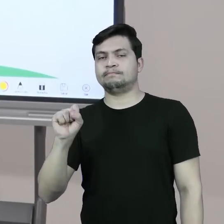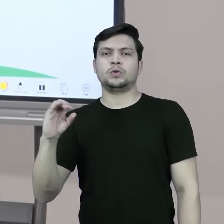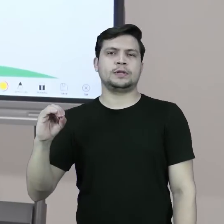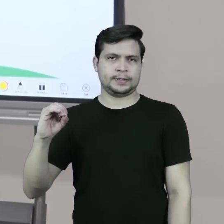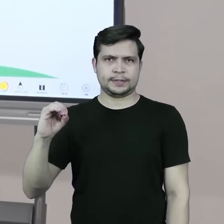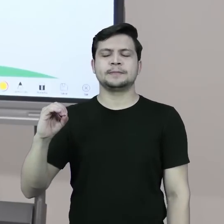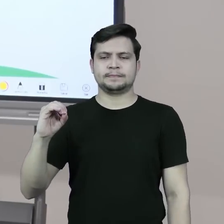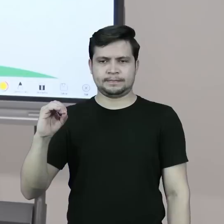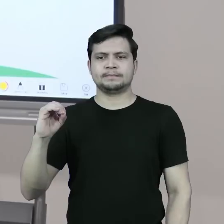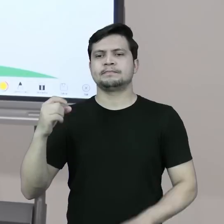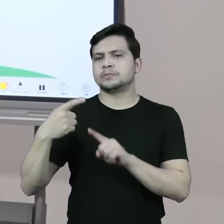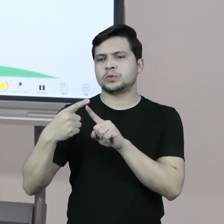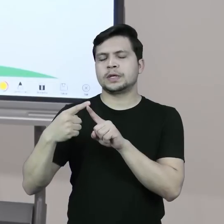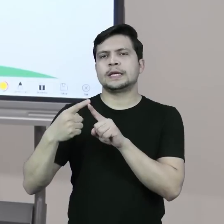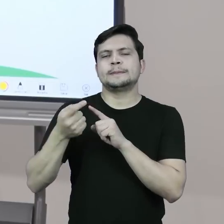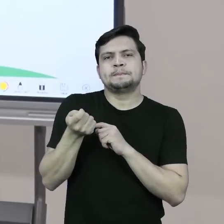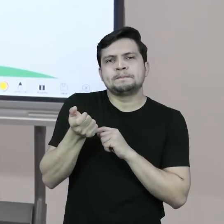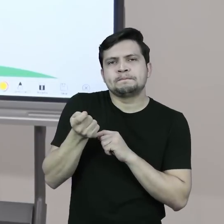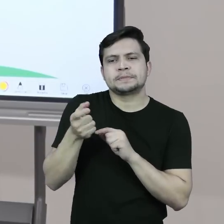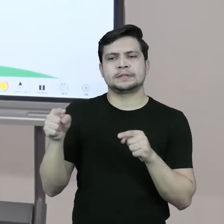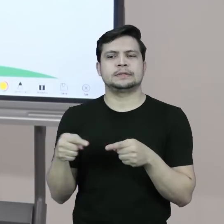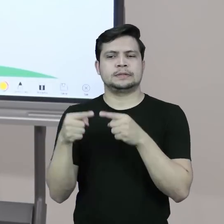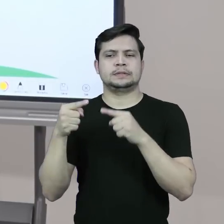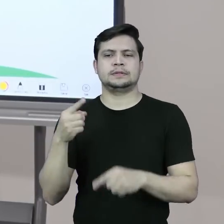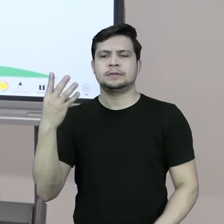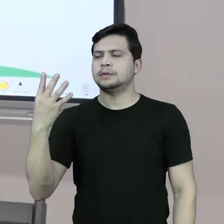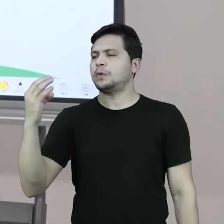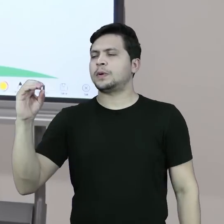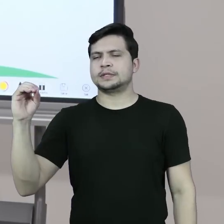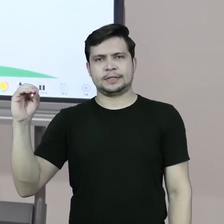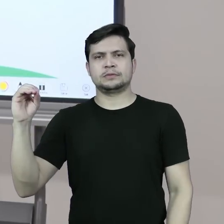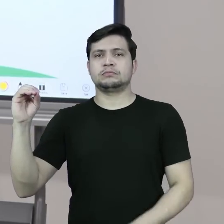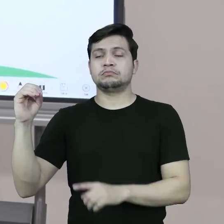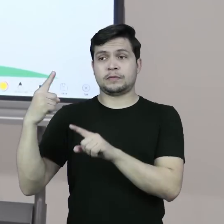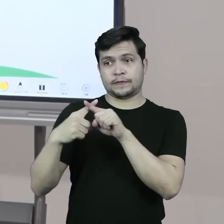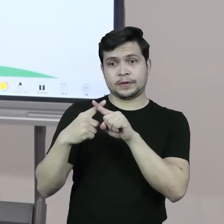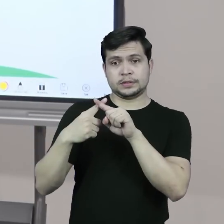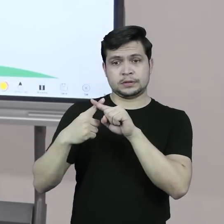seja, dos 5 lanches, aquele que tem a maior soma final